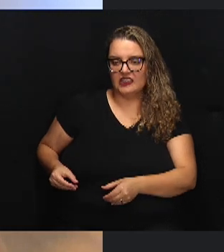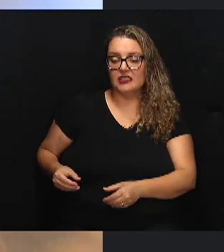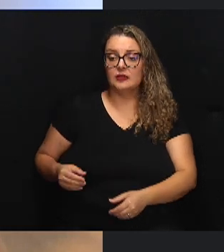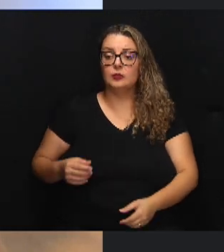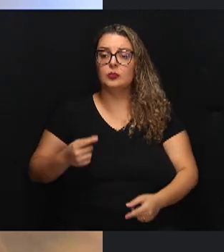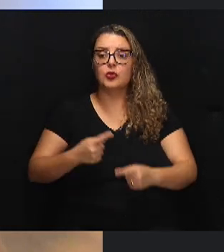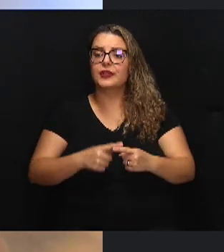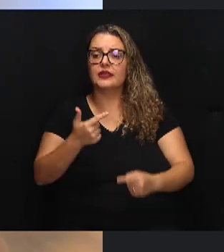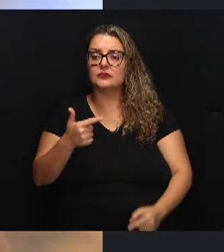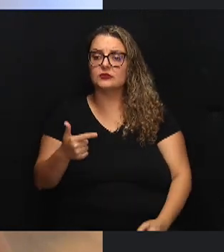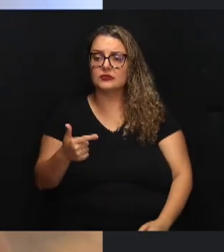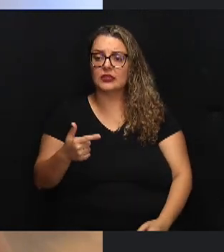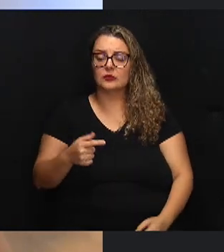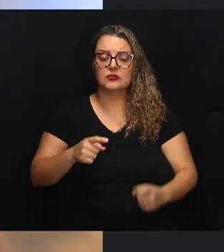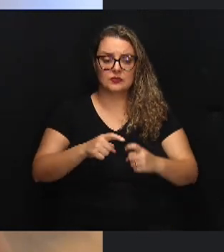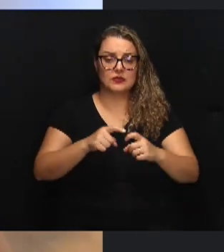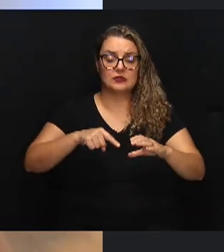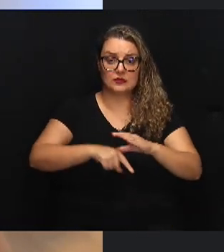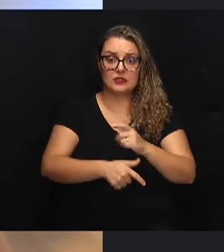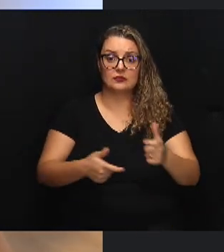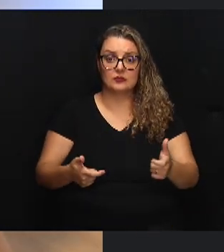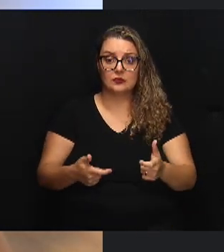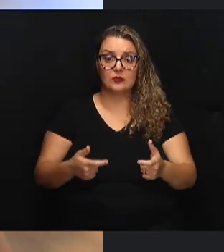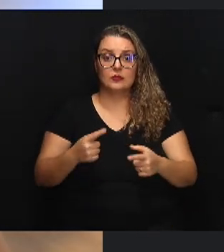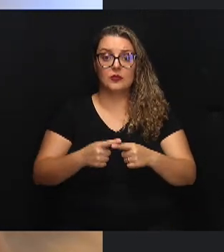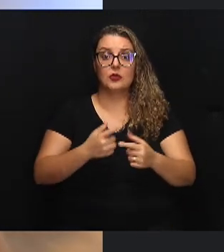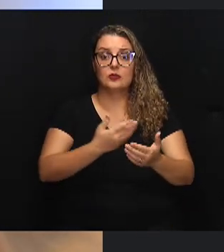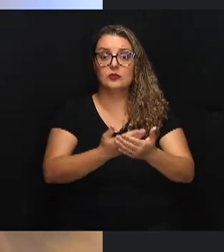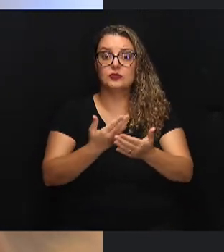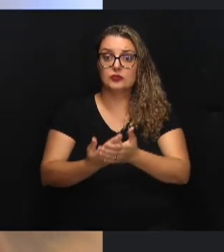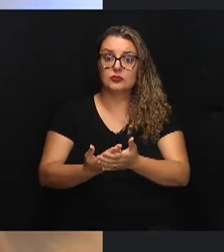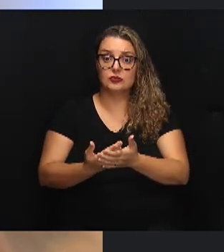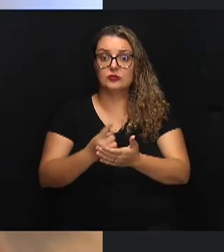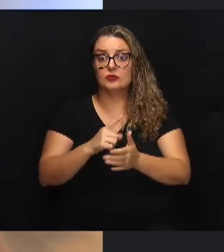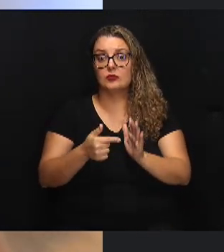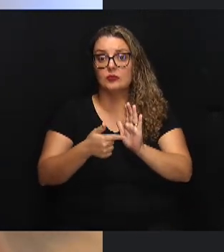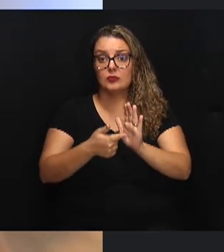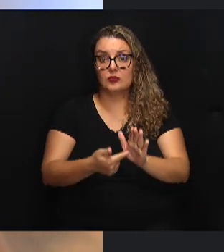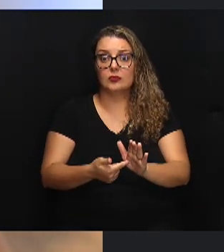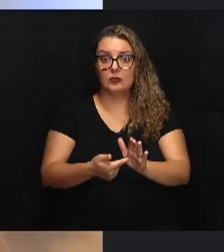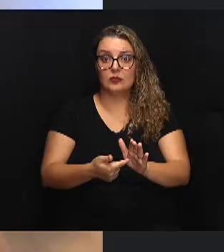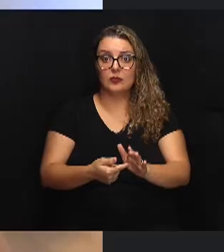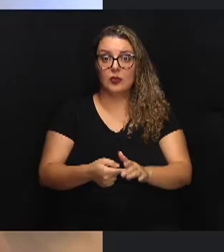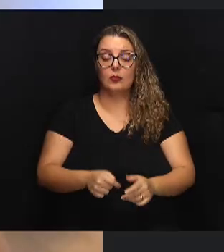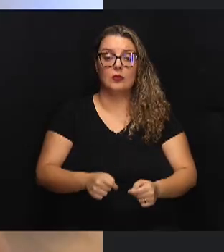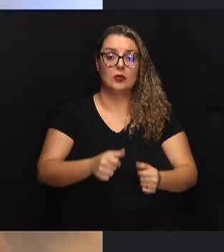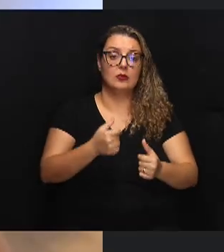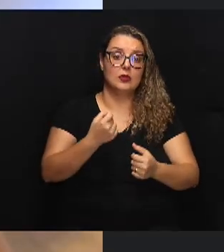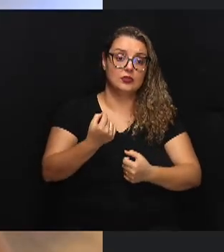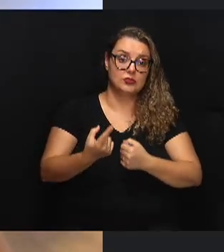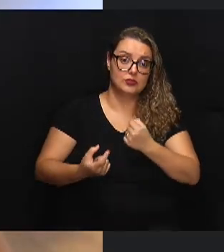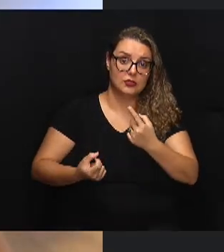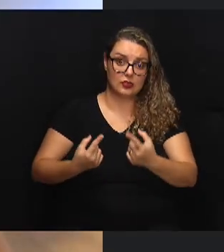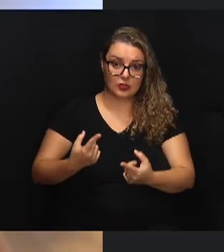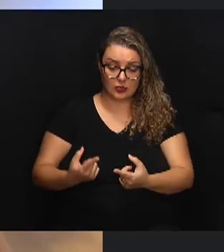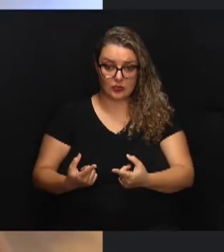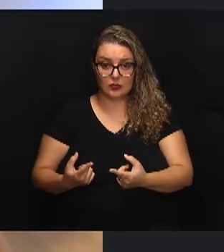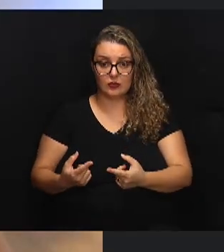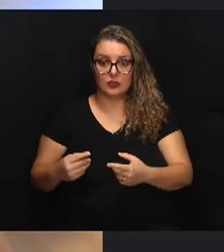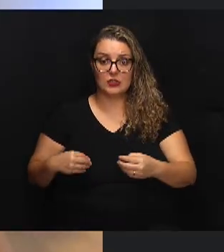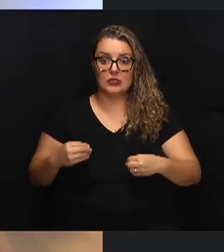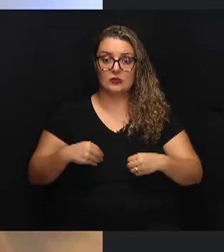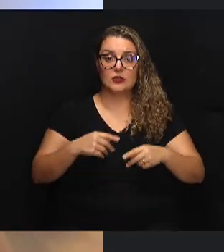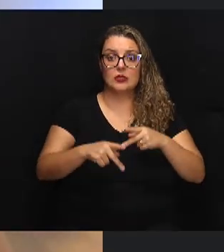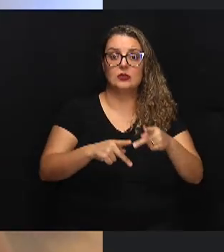avançado tanto, os estudos ainda não mostraram um benefício de algum exame a nível populacional